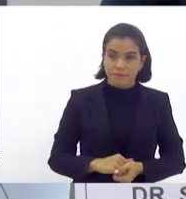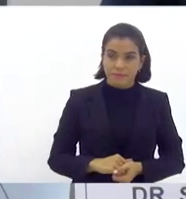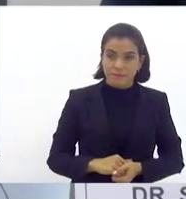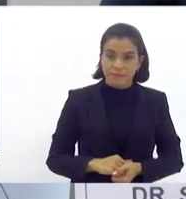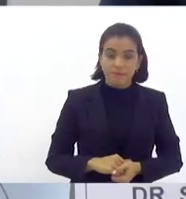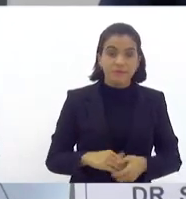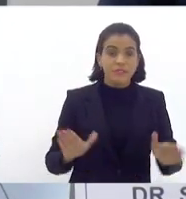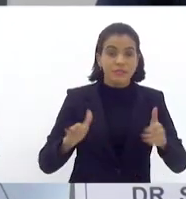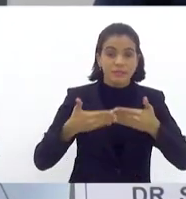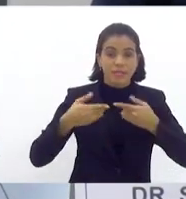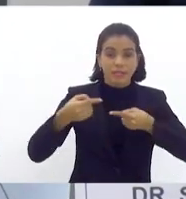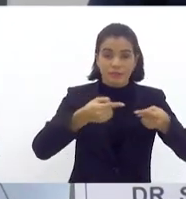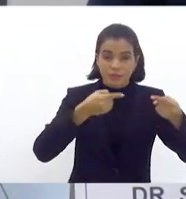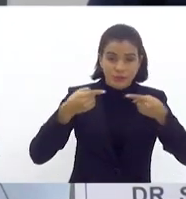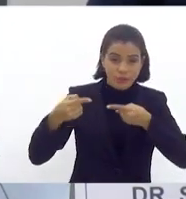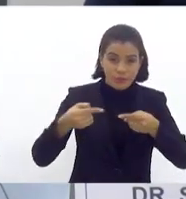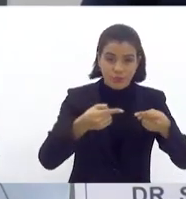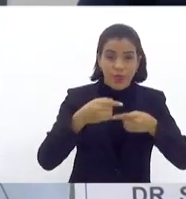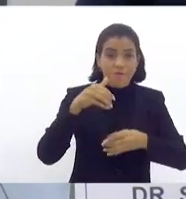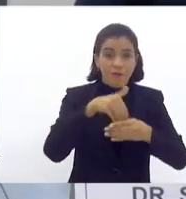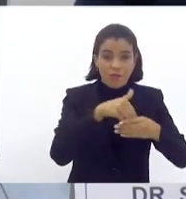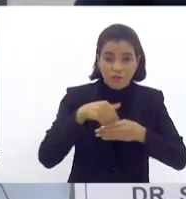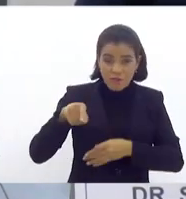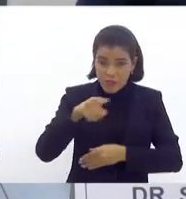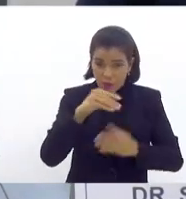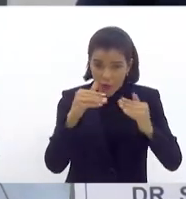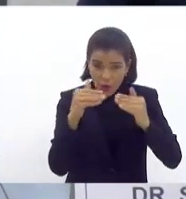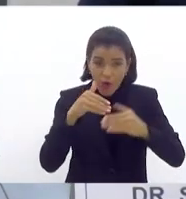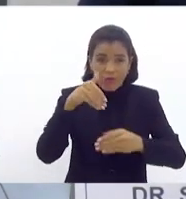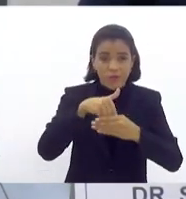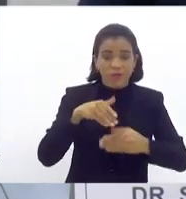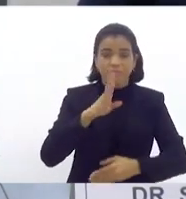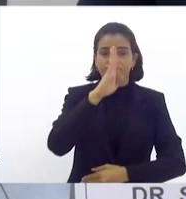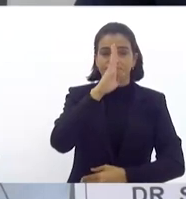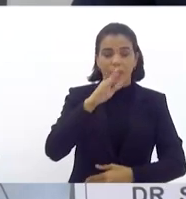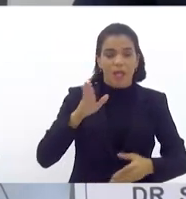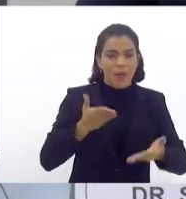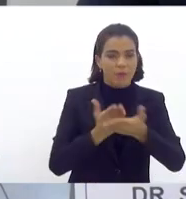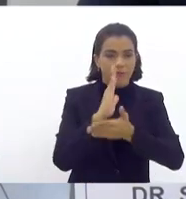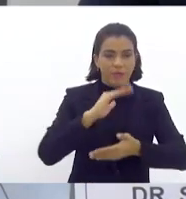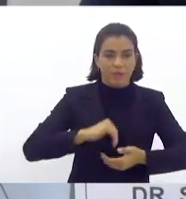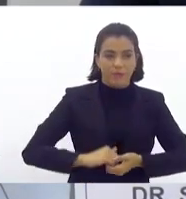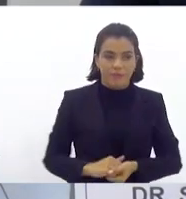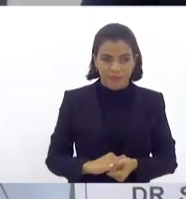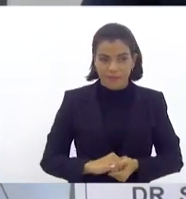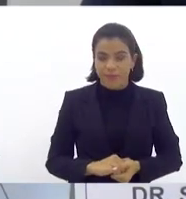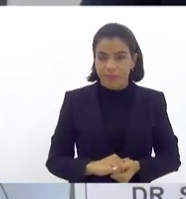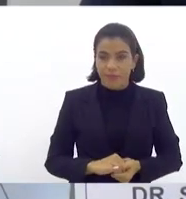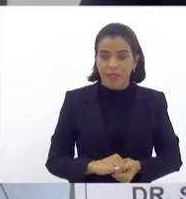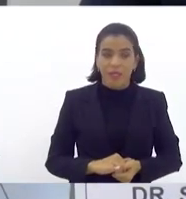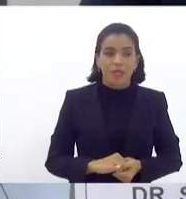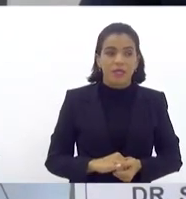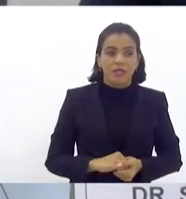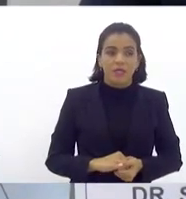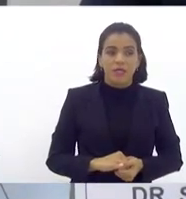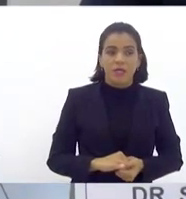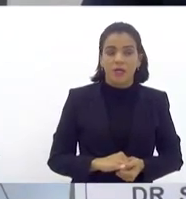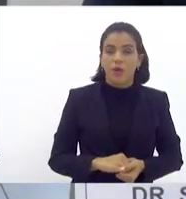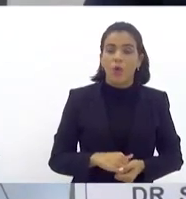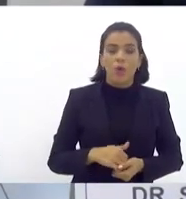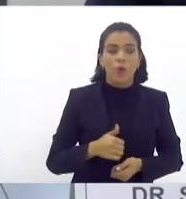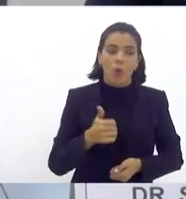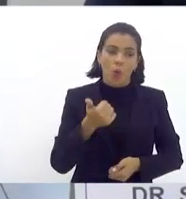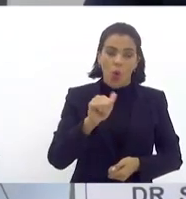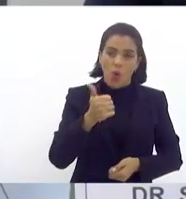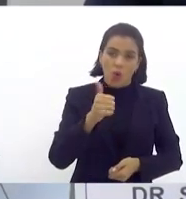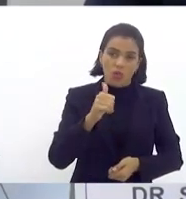É, encerrada a discussão, em votação, os senhores que aprovam permaneçam como estão, aprovado. O próximo da pauta seria o projeto